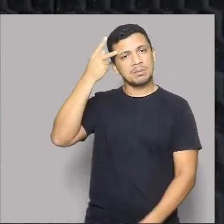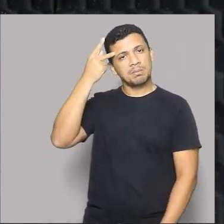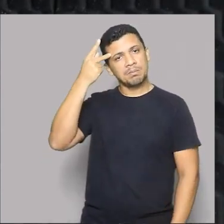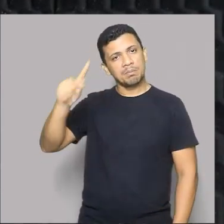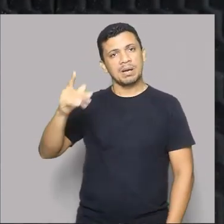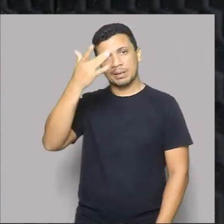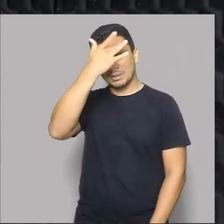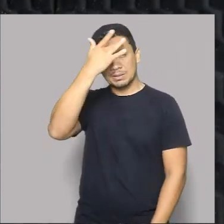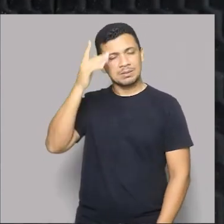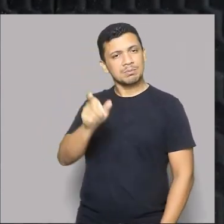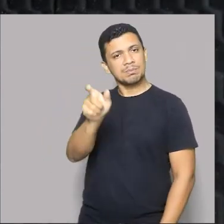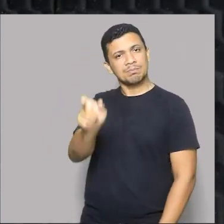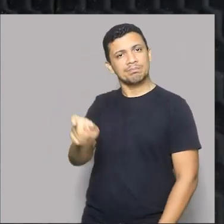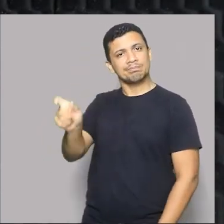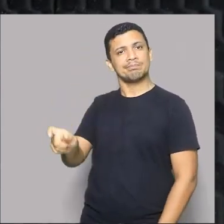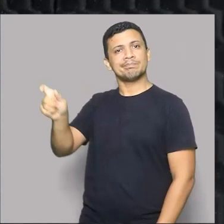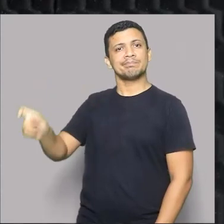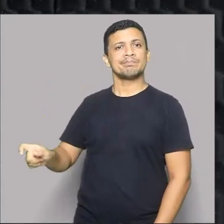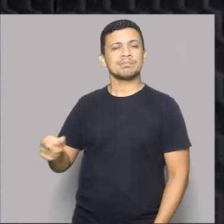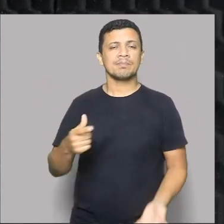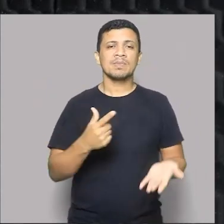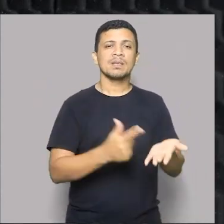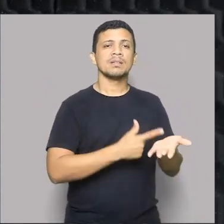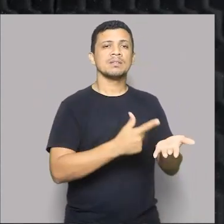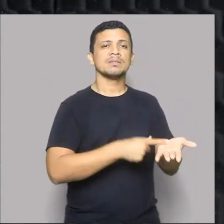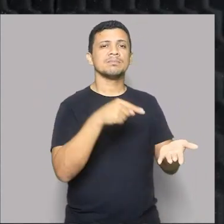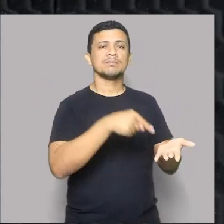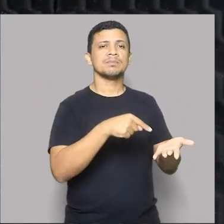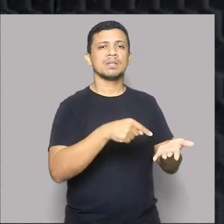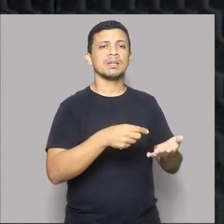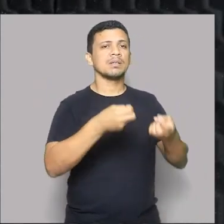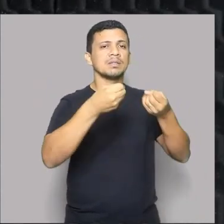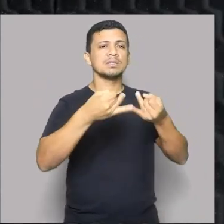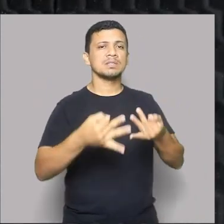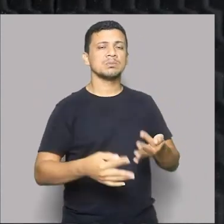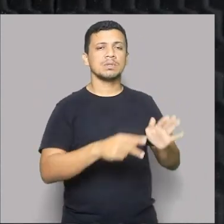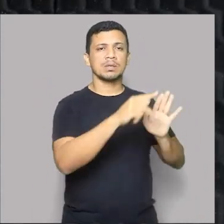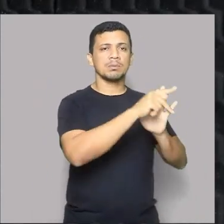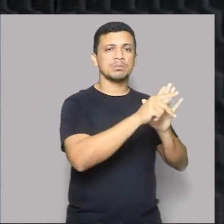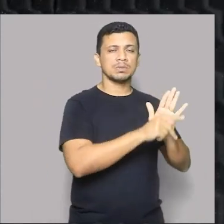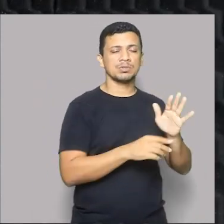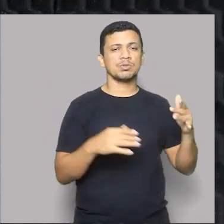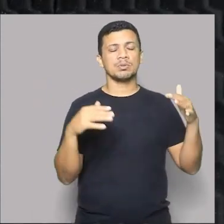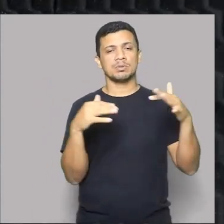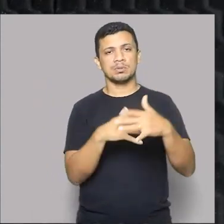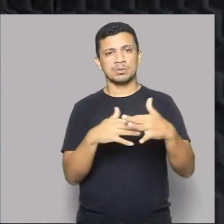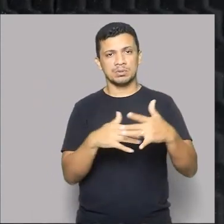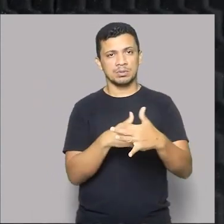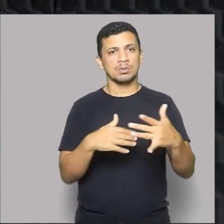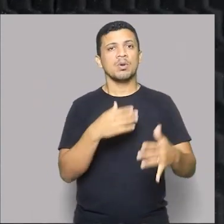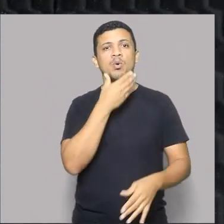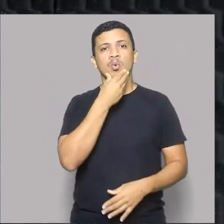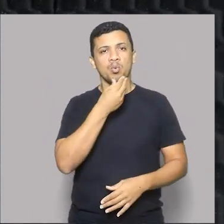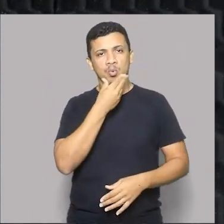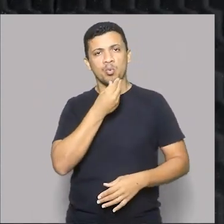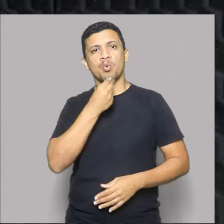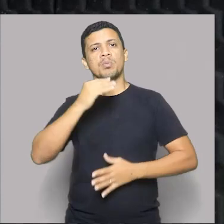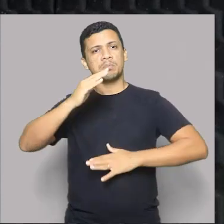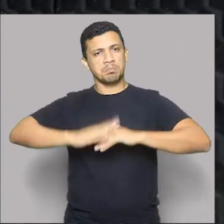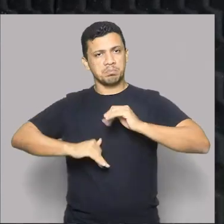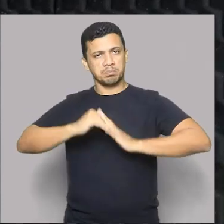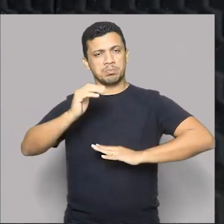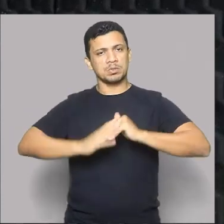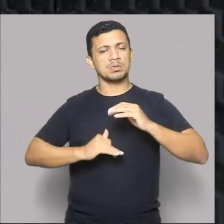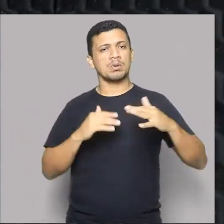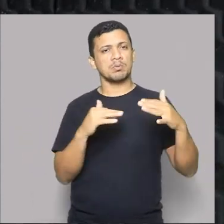E essa obra é uma obra que fala sobre os planejamentos urbanos. Jan Gehl foi um urbanista de uma